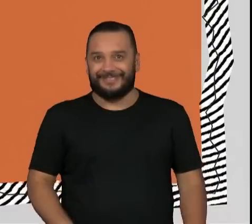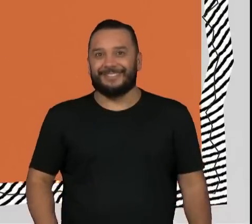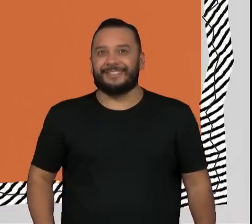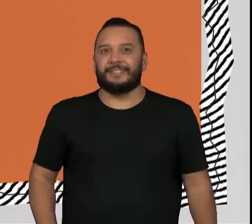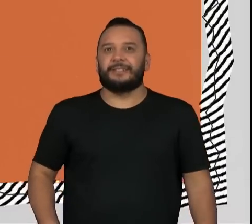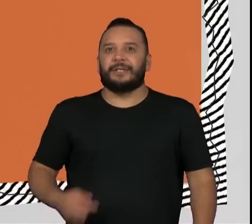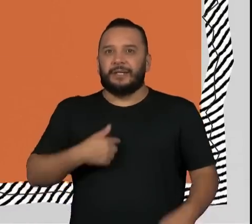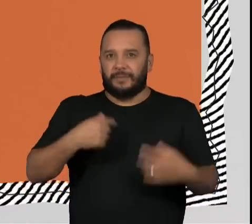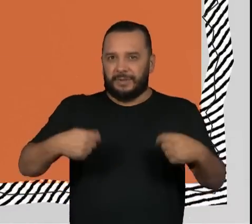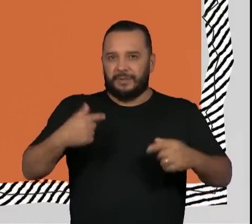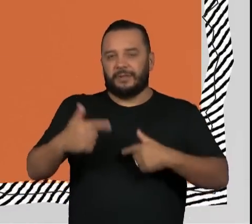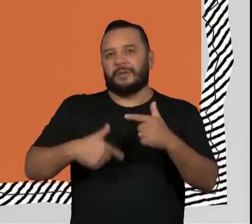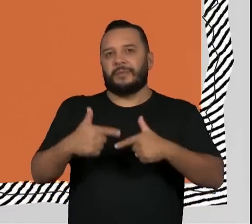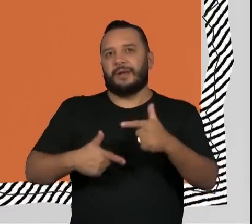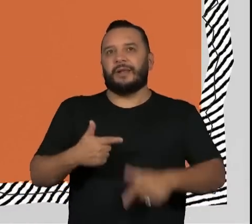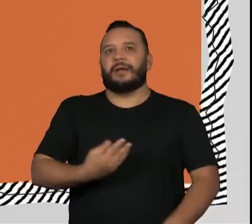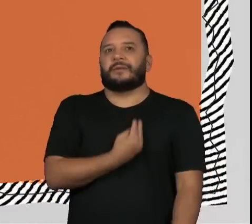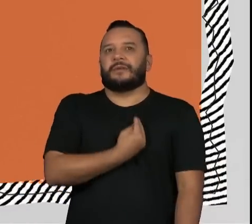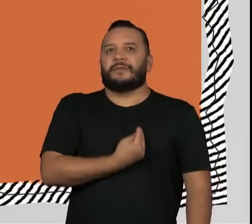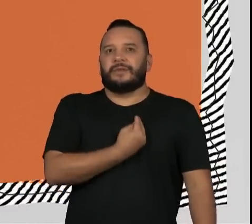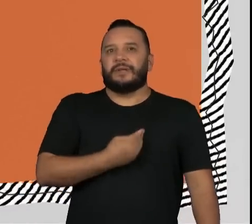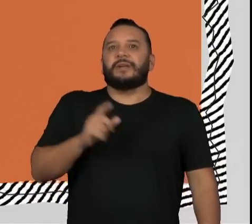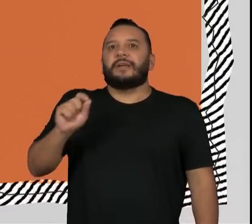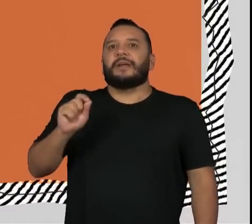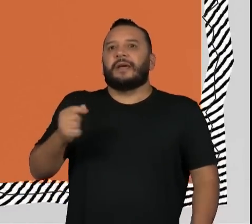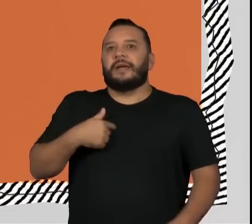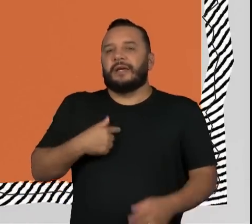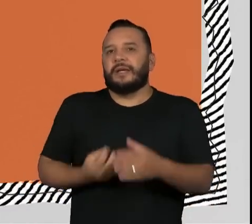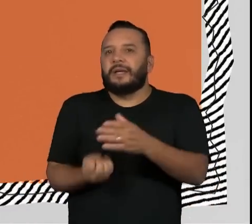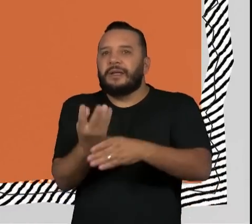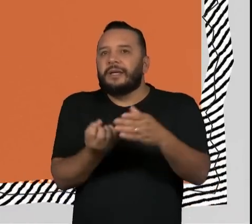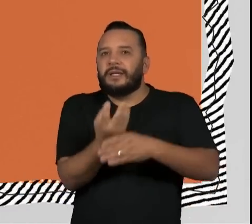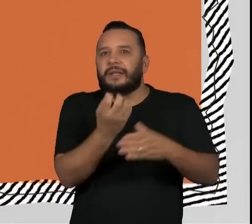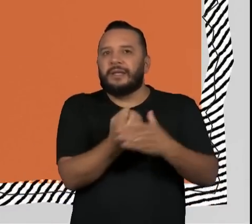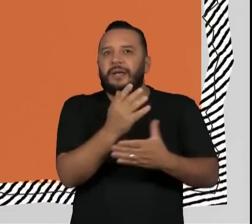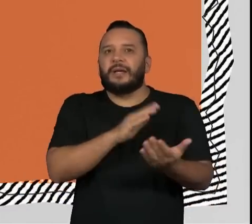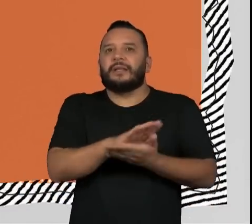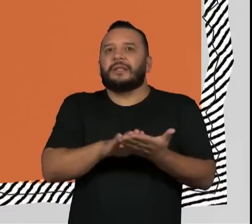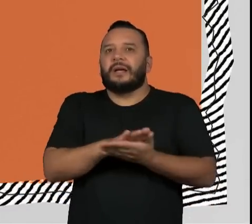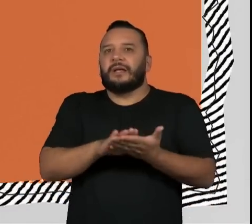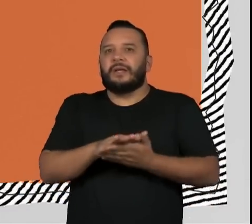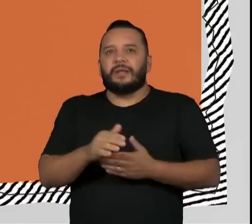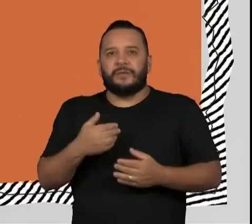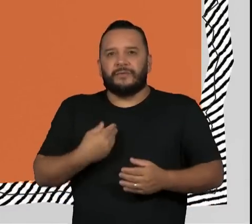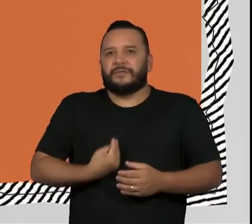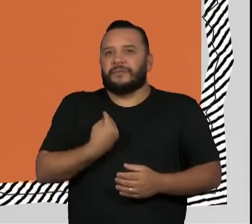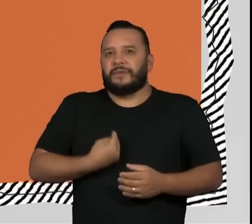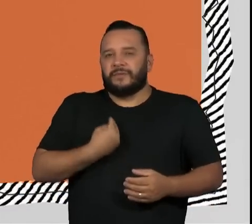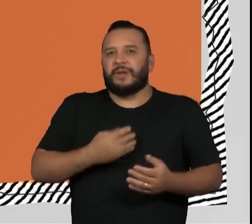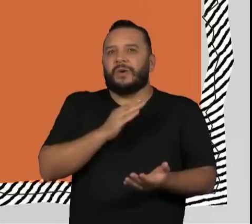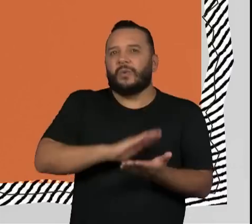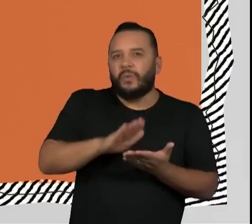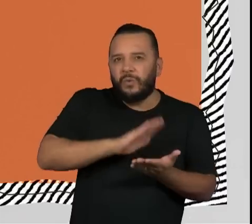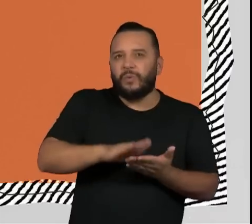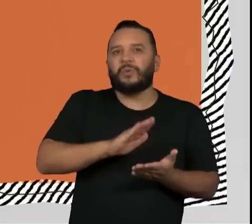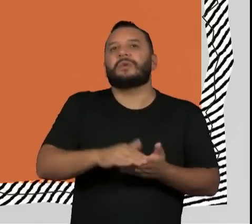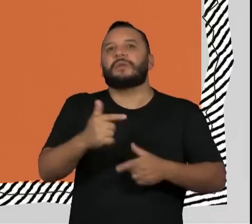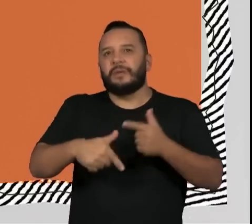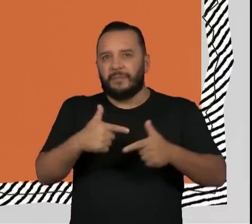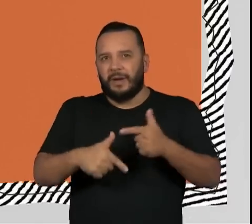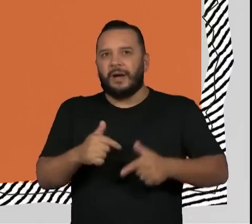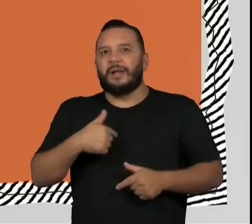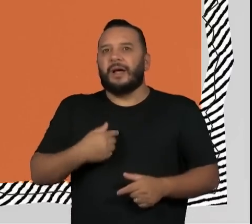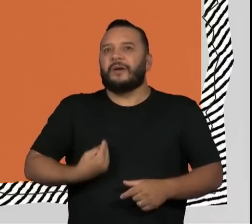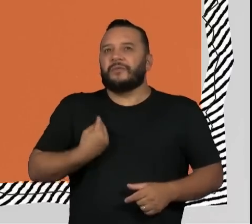que trabajar para vivir. El que no produce algo está viviendo a costilla de algunos que trabajó, pero la vida